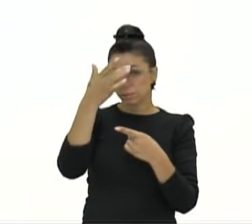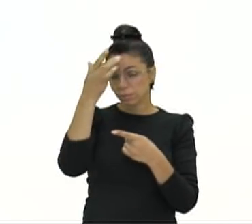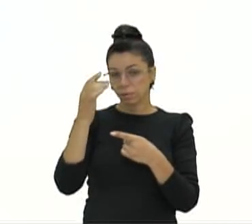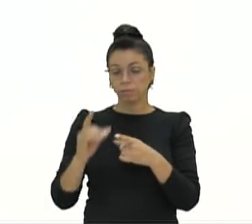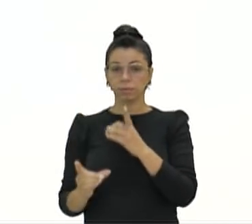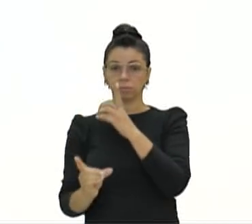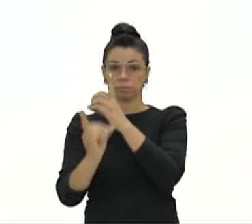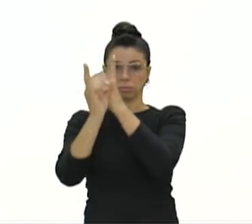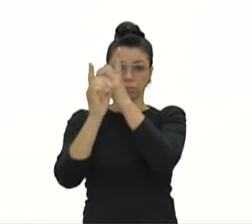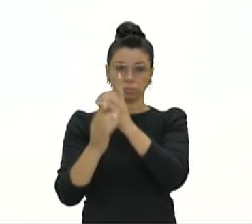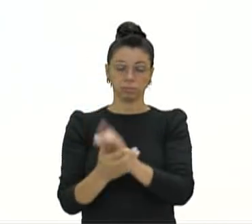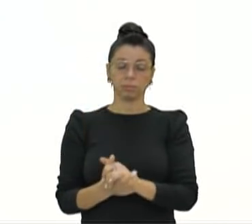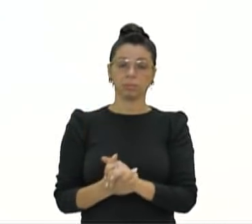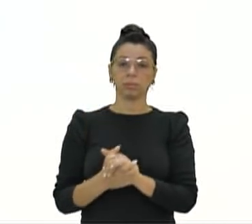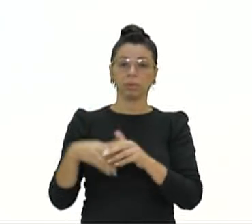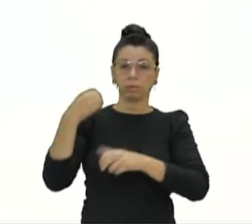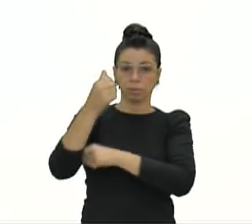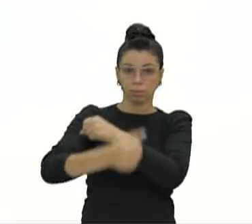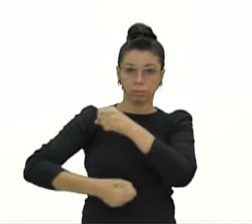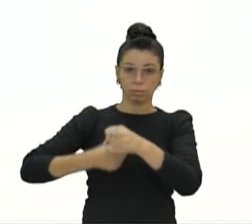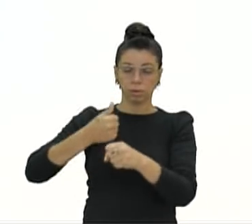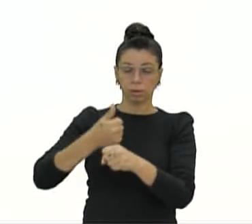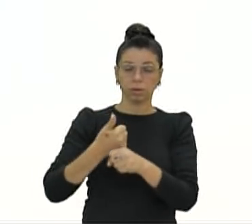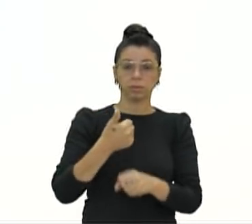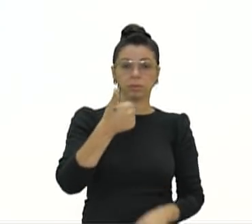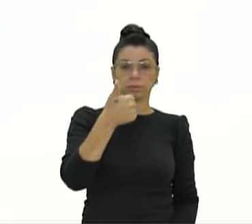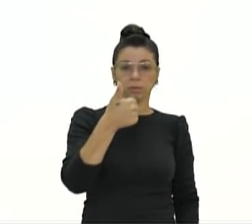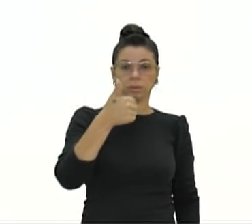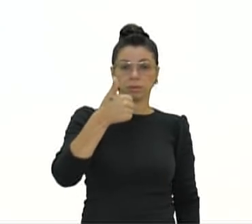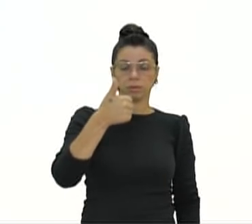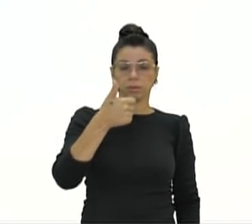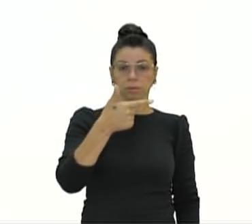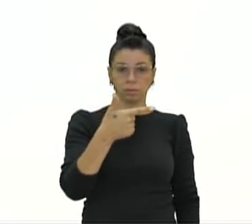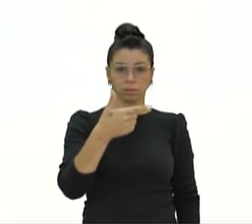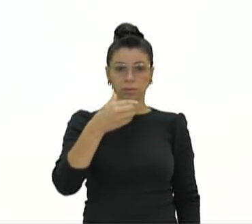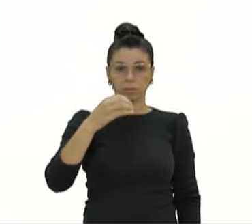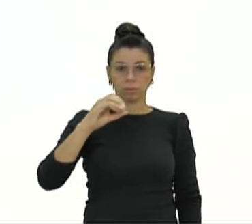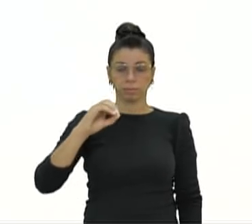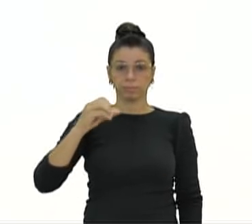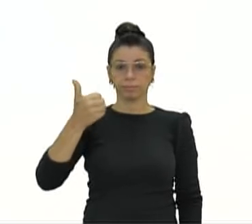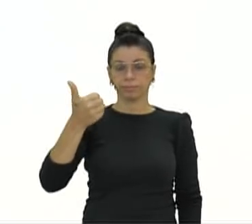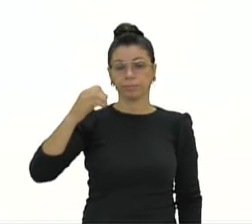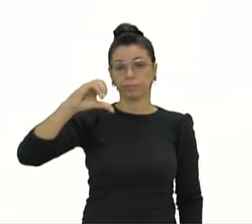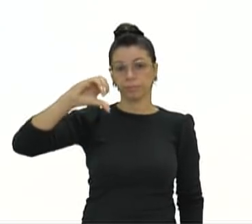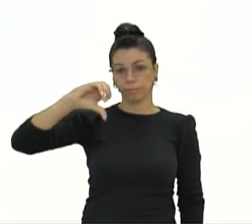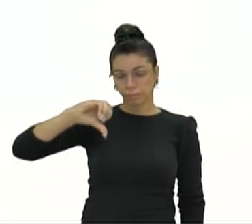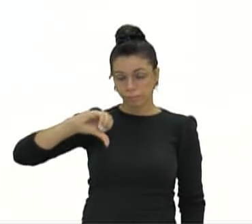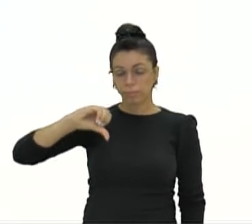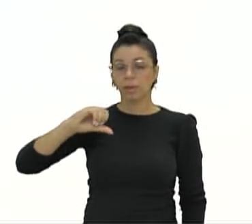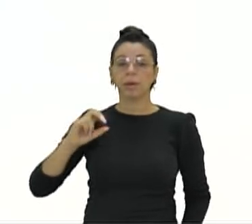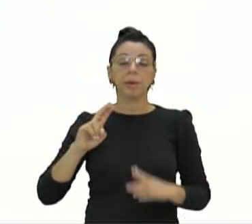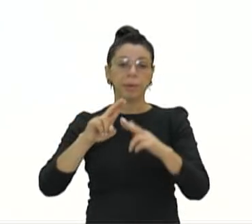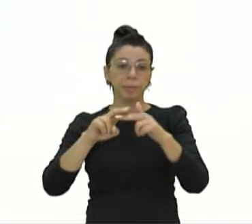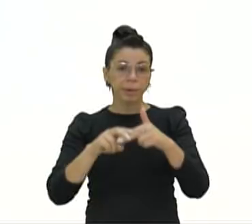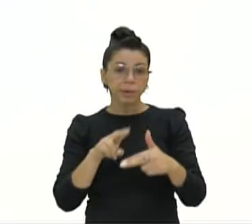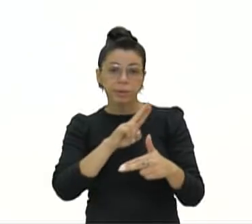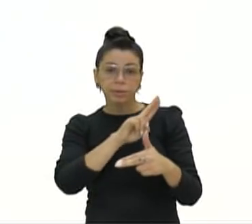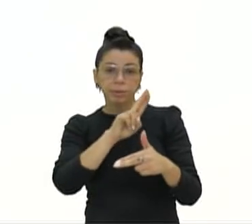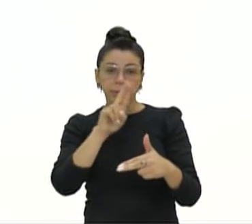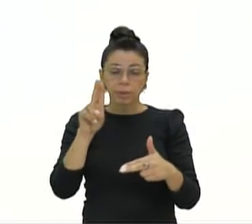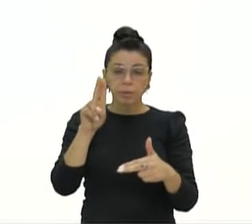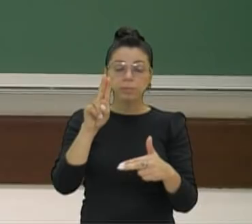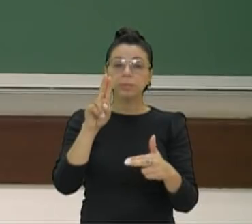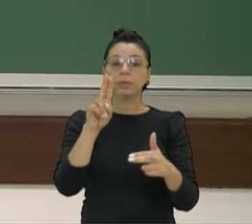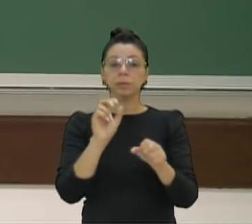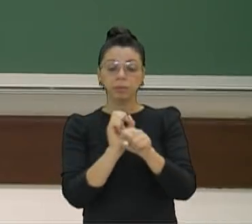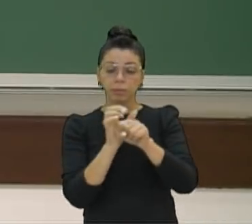aí em 2019, por isso o ano, né, de identificação, por isso que ele ficou aí como Covid-19, tá? Mas